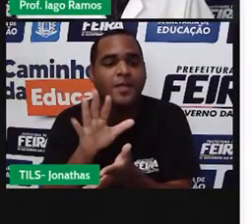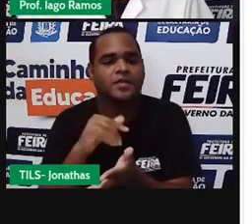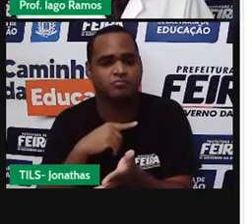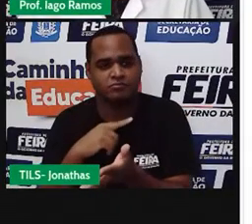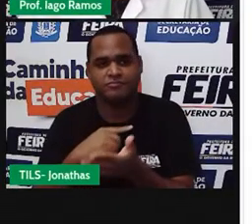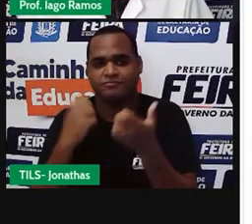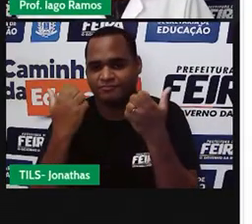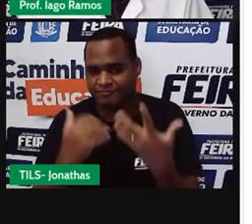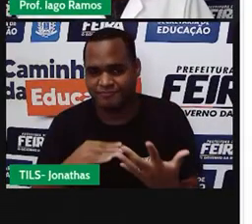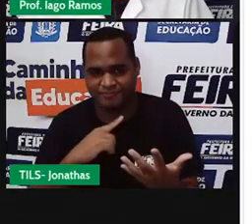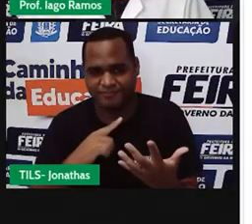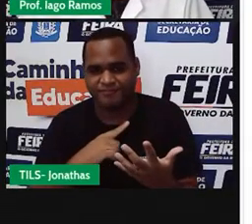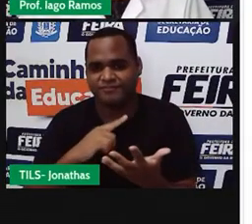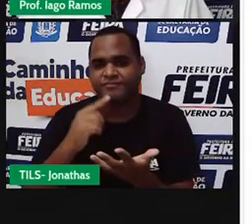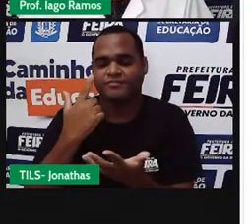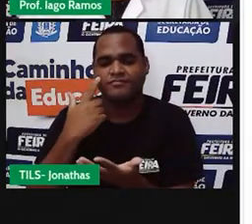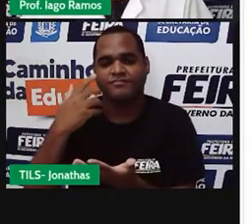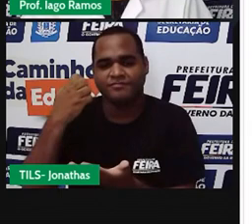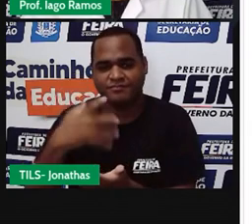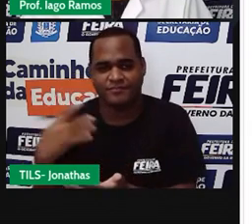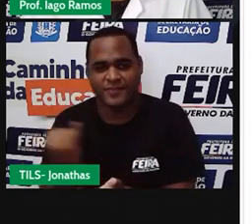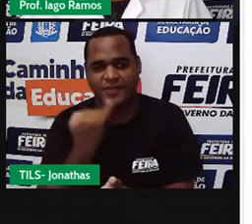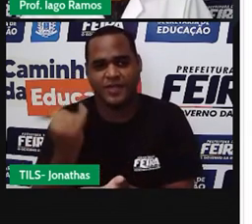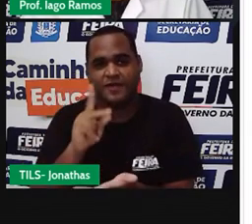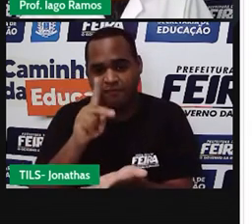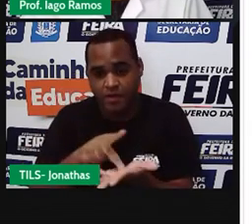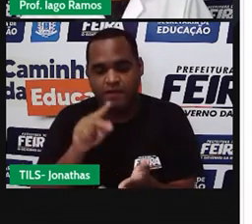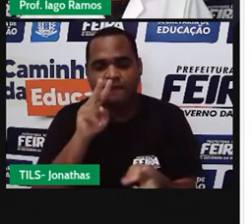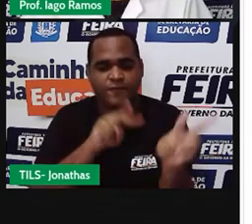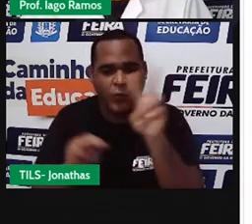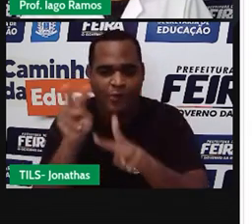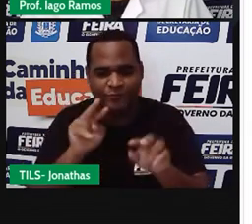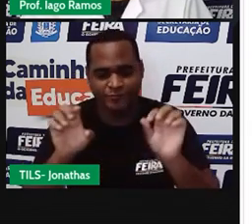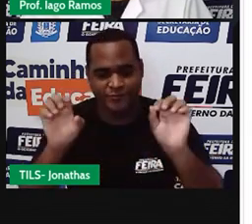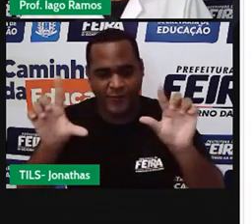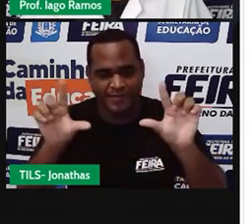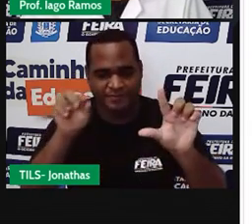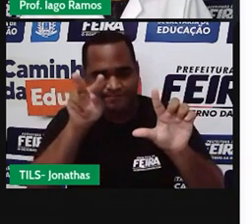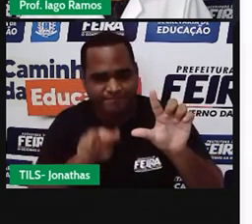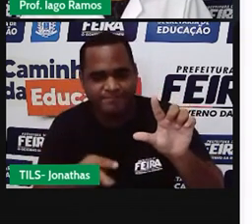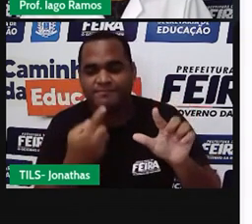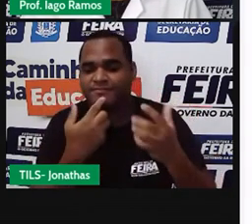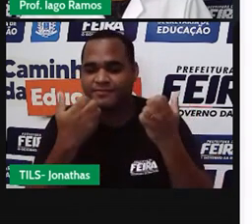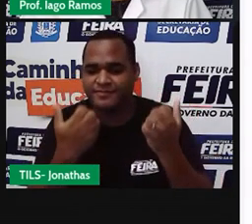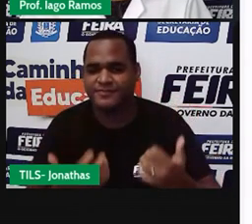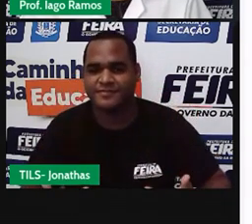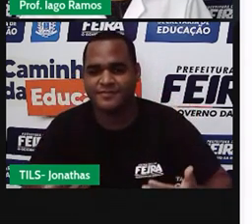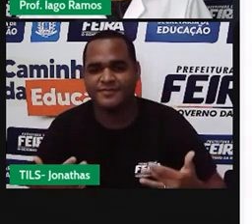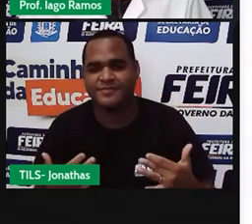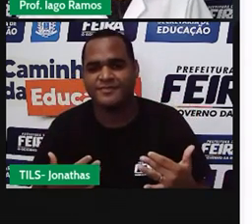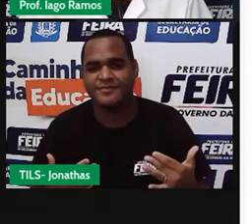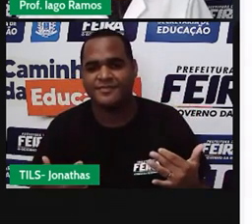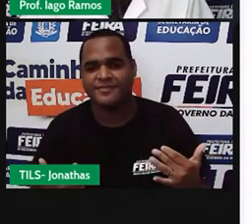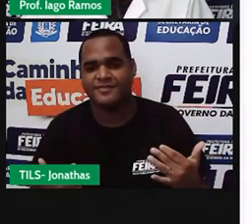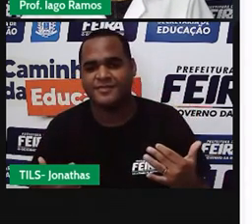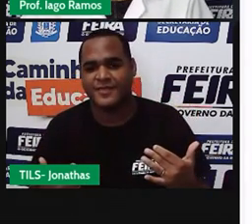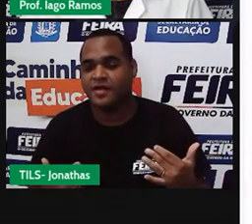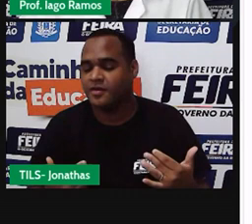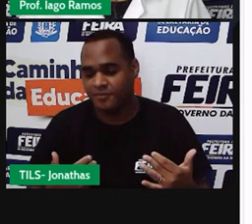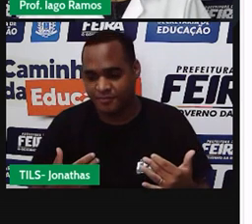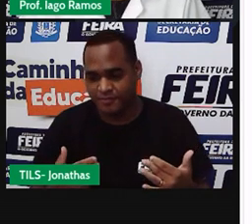a lousa né o quadro virtual que está Desculpa